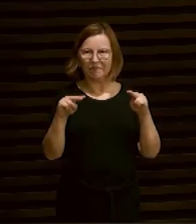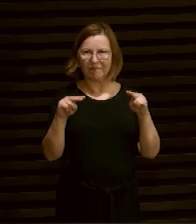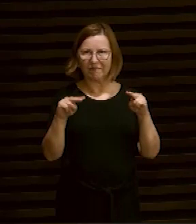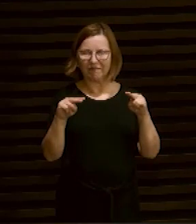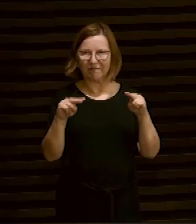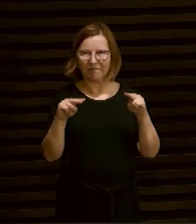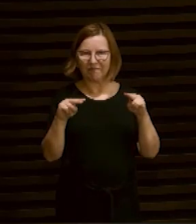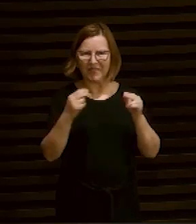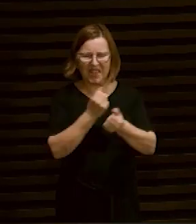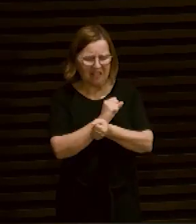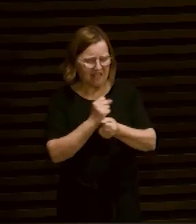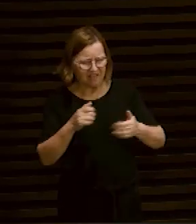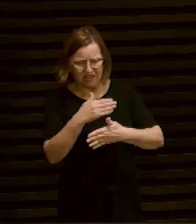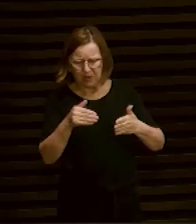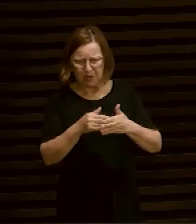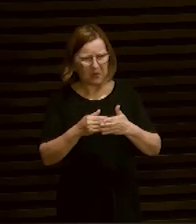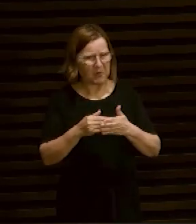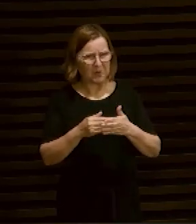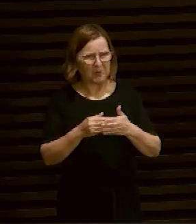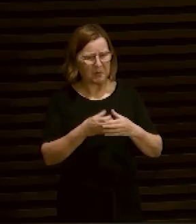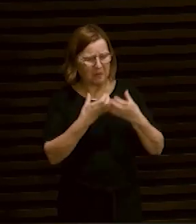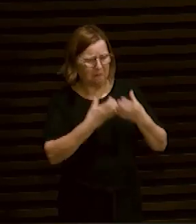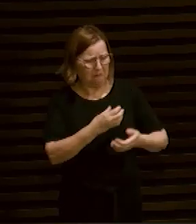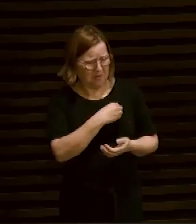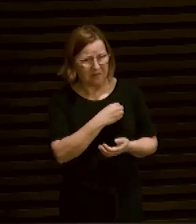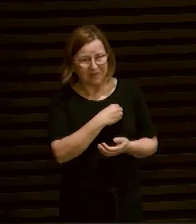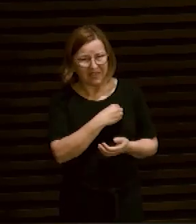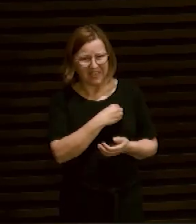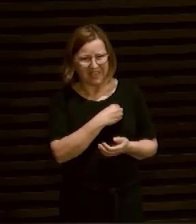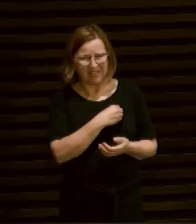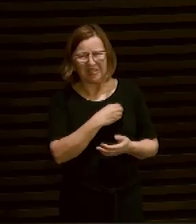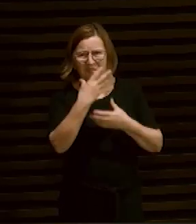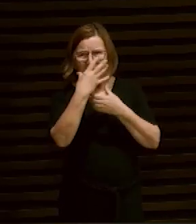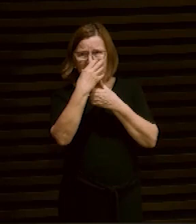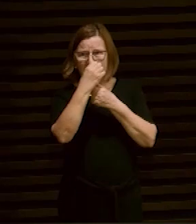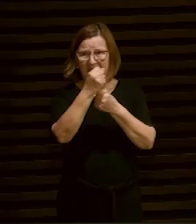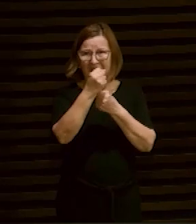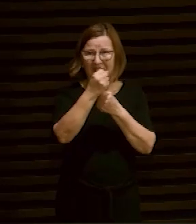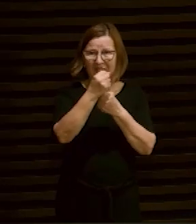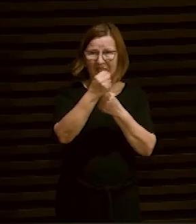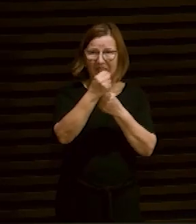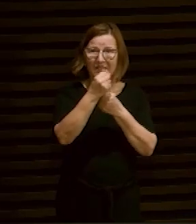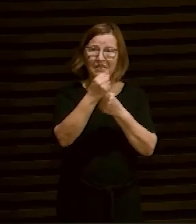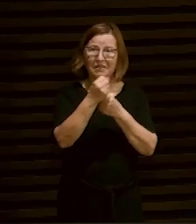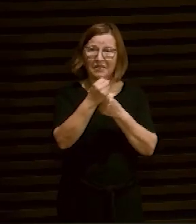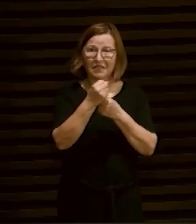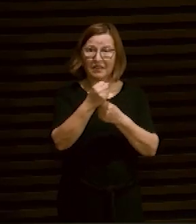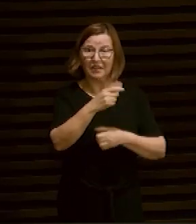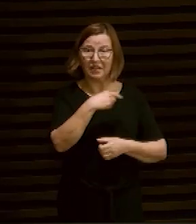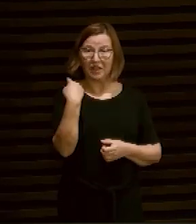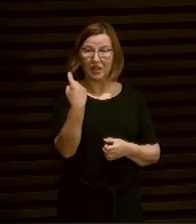desembaraçando-nos de todo o peso do pecado que tão fortemente, que tão